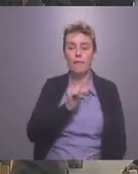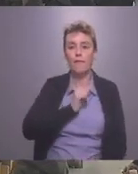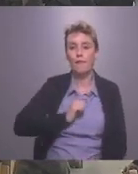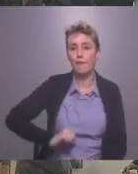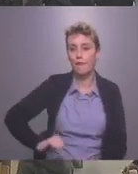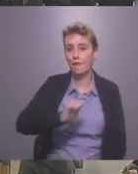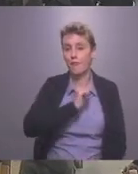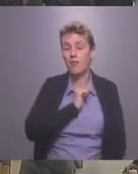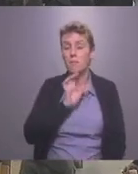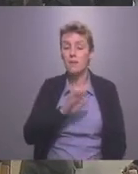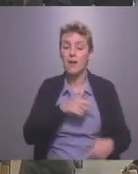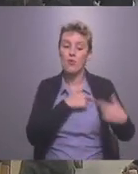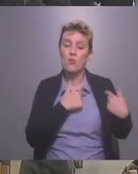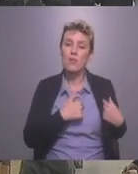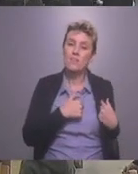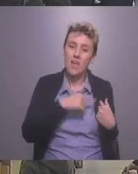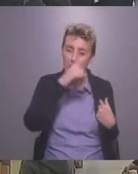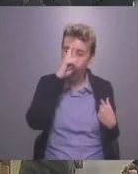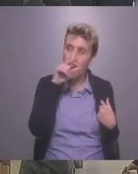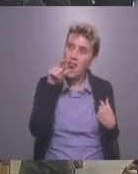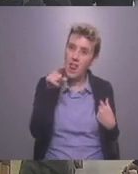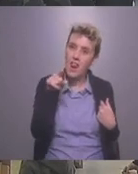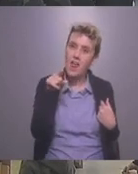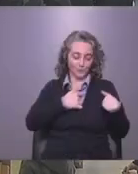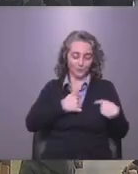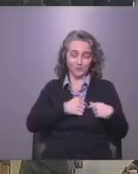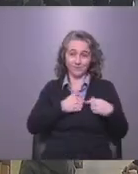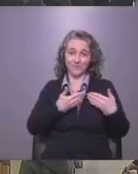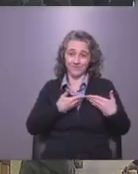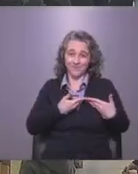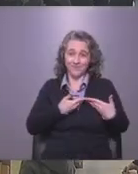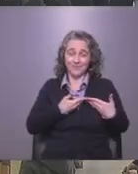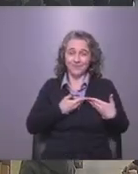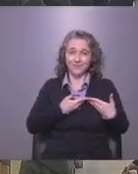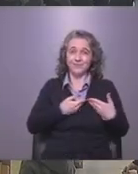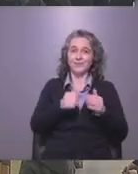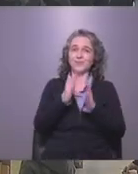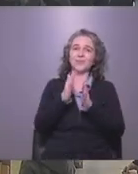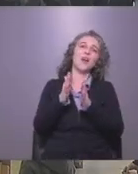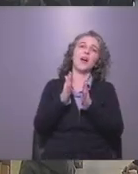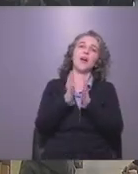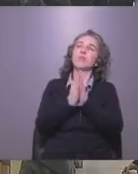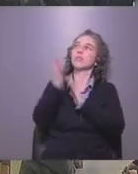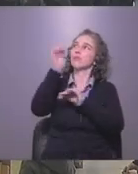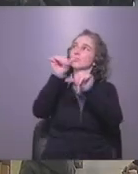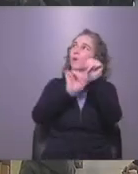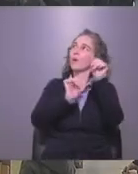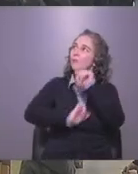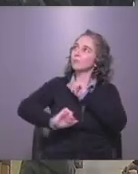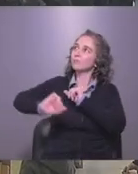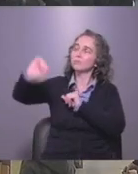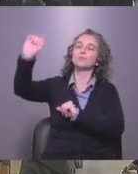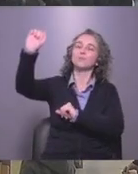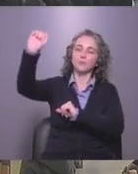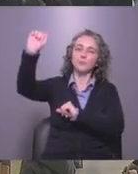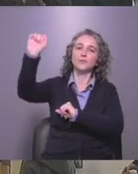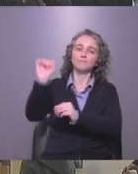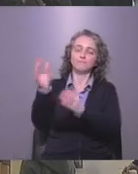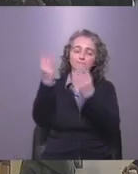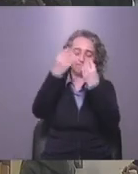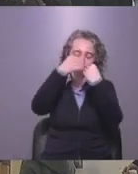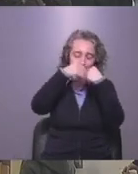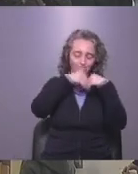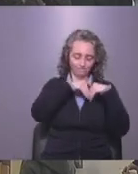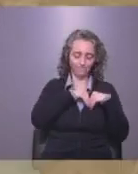no coração aquelas que eram as exortações da Palavra de Deus a fazermos das nossas famílias essas igrejas